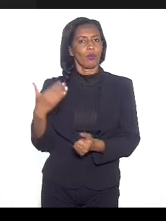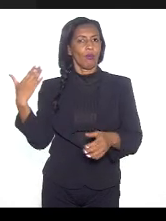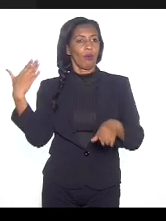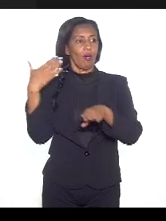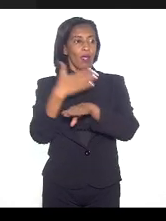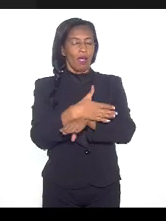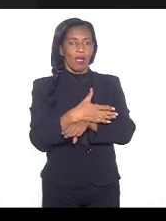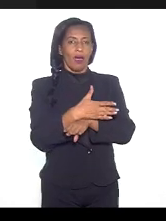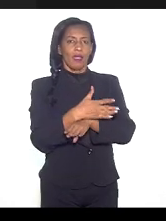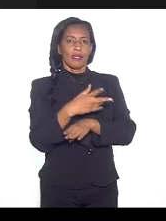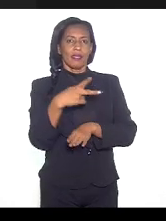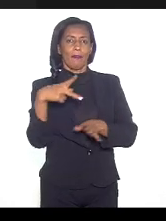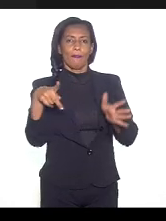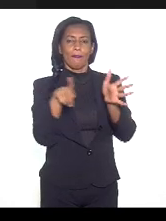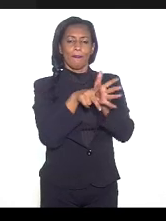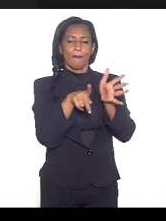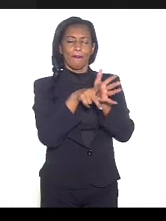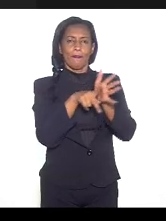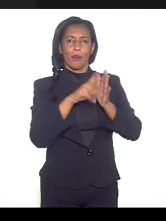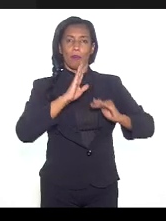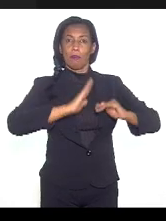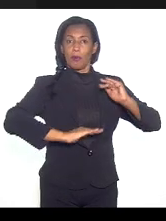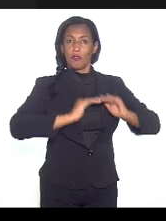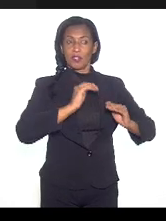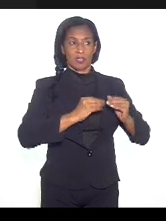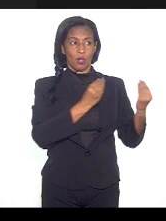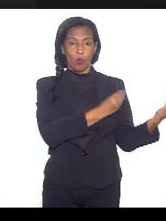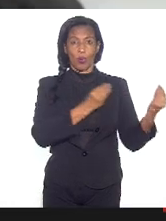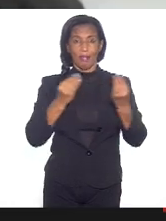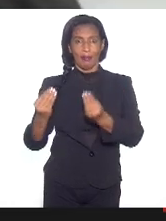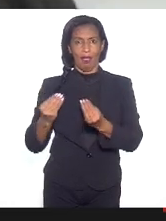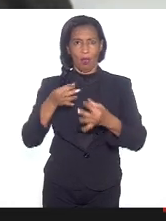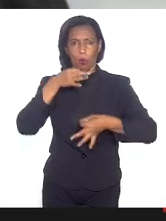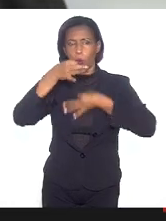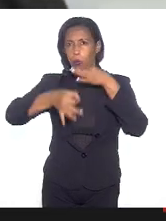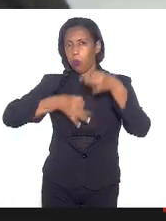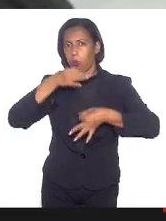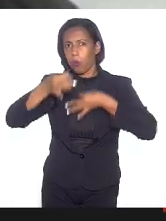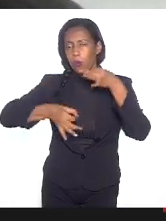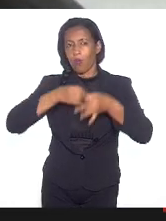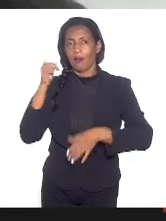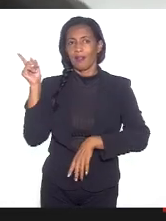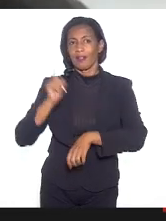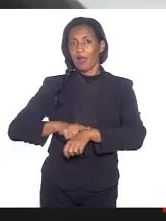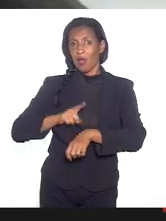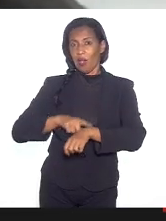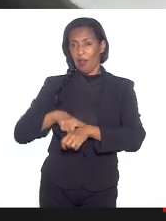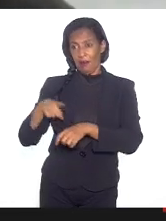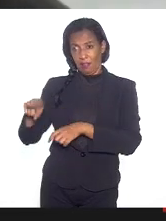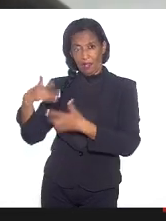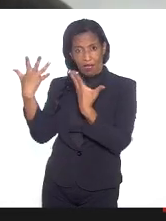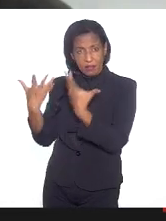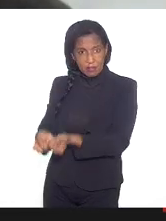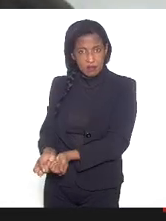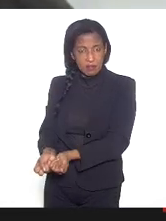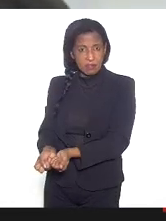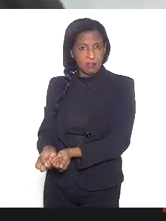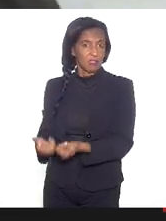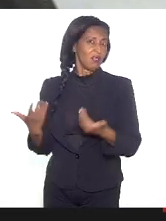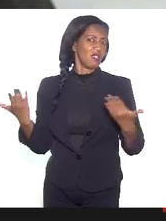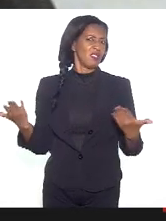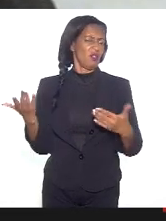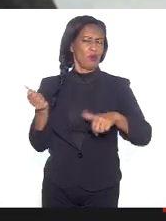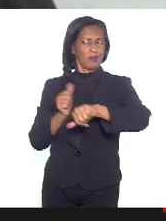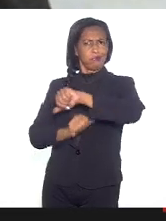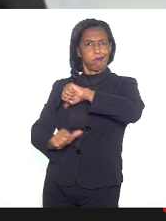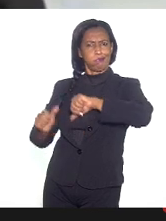própria torpeza e trazer à tona argumentos que naquele momento eram favoráveis, mas agora